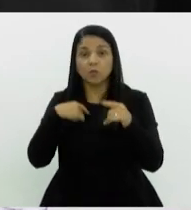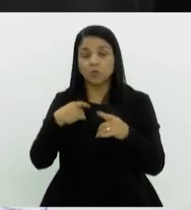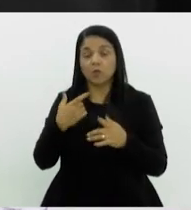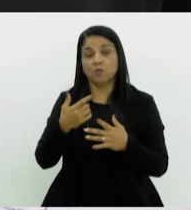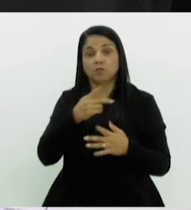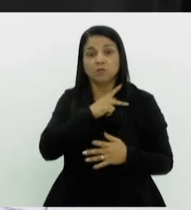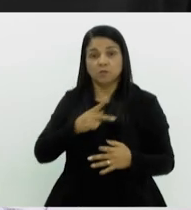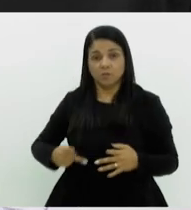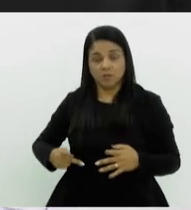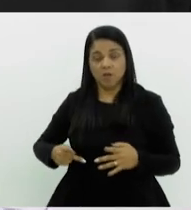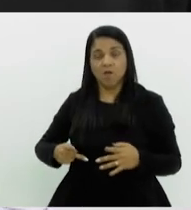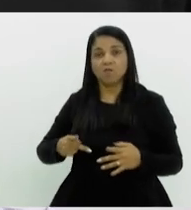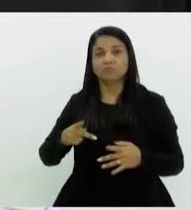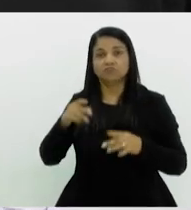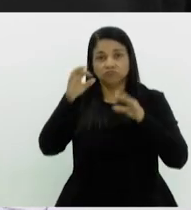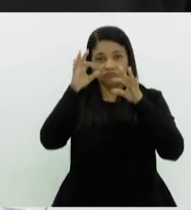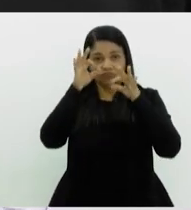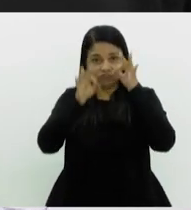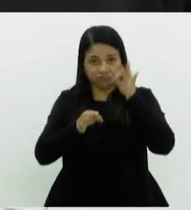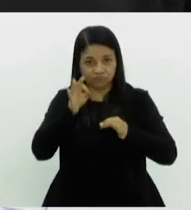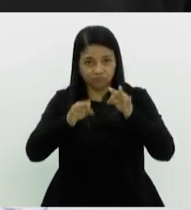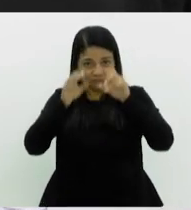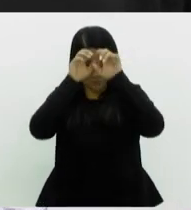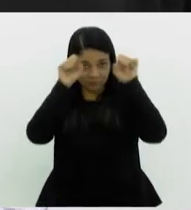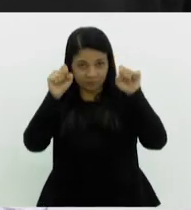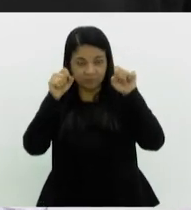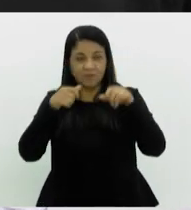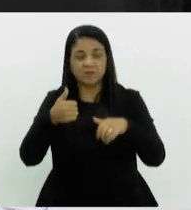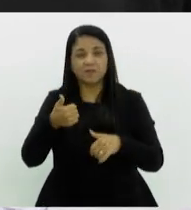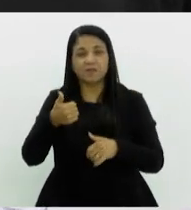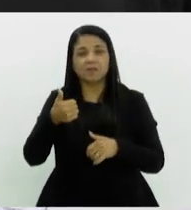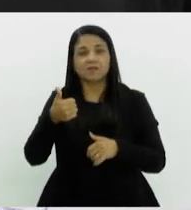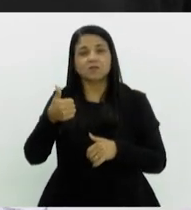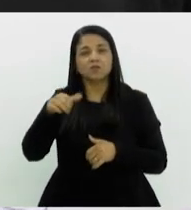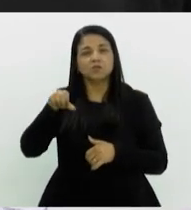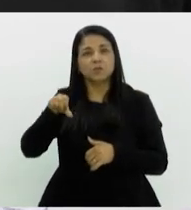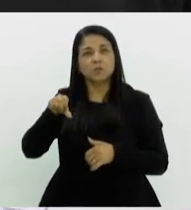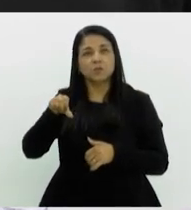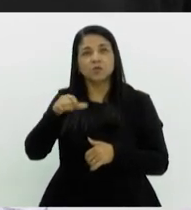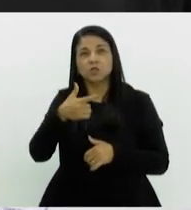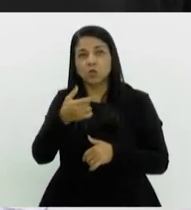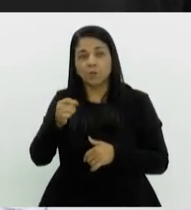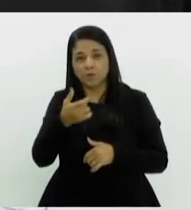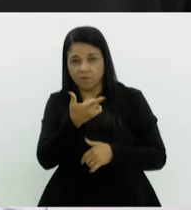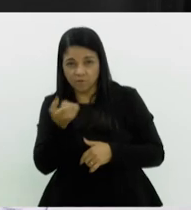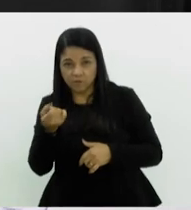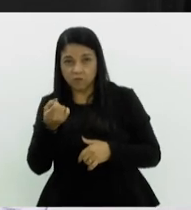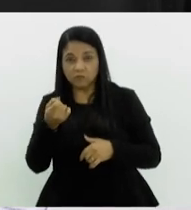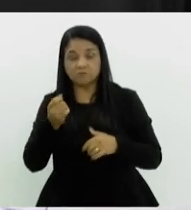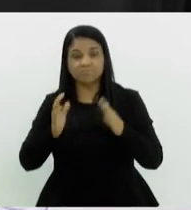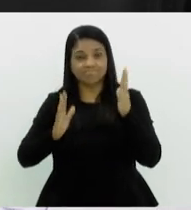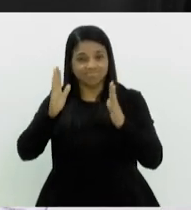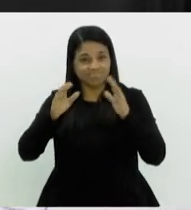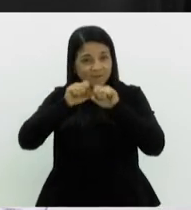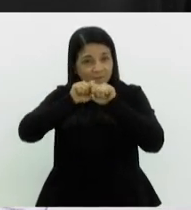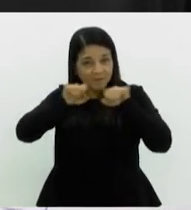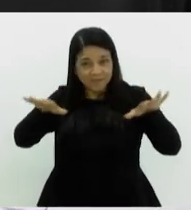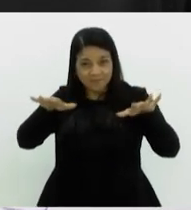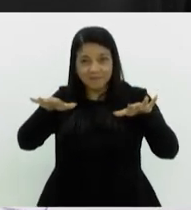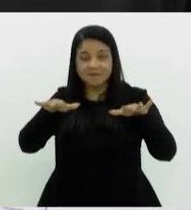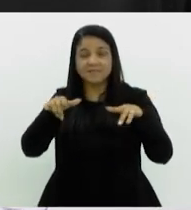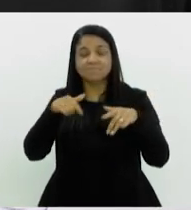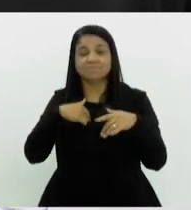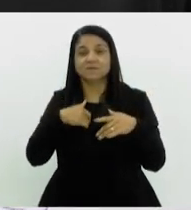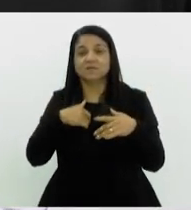Justiça, na década de 2019 e 2020, nós enfrentamos uma pandemia jamais vista no Brasil, que